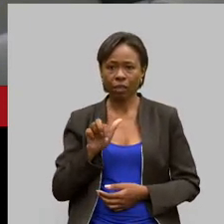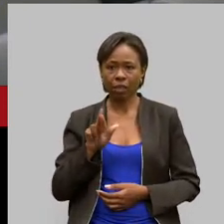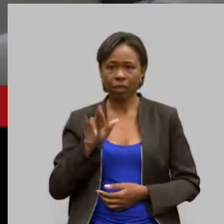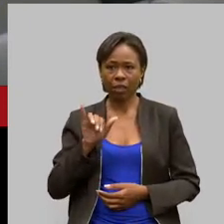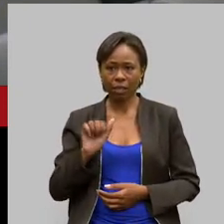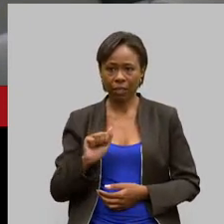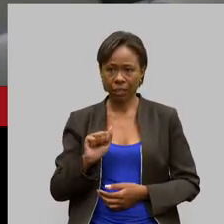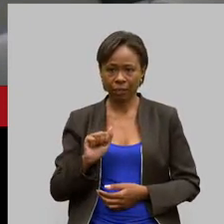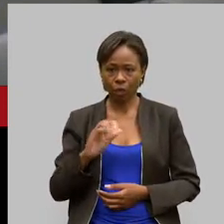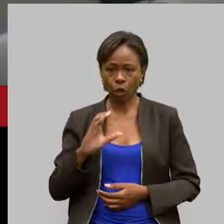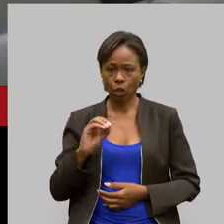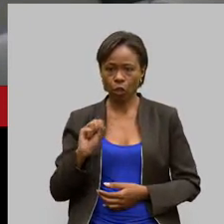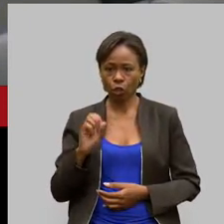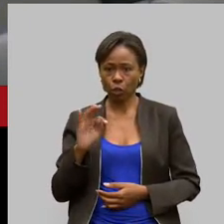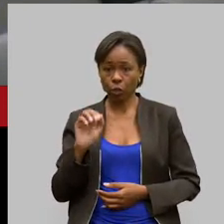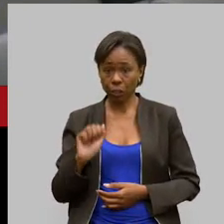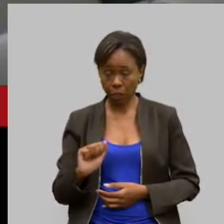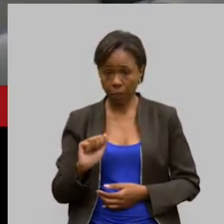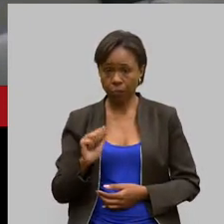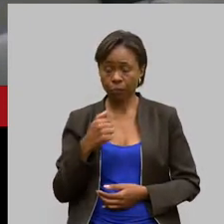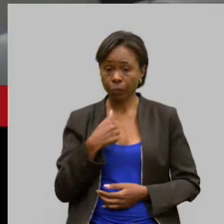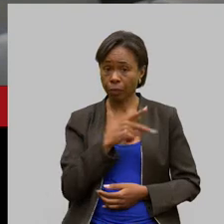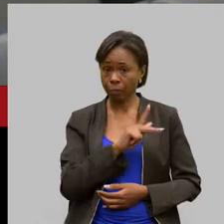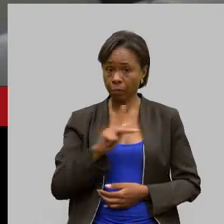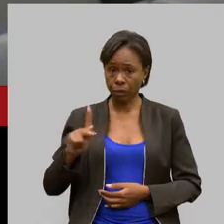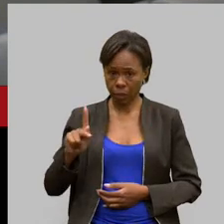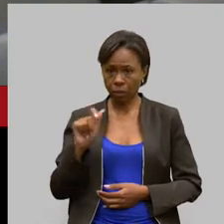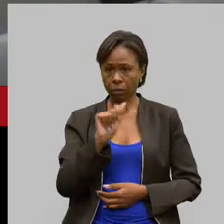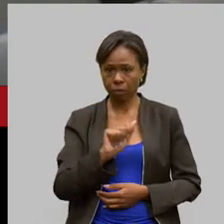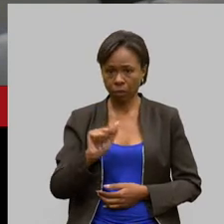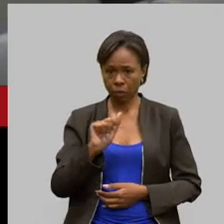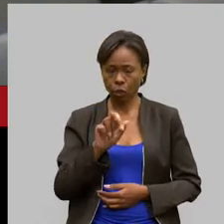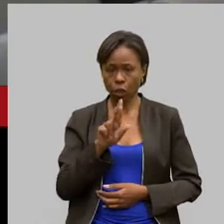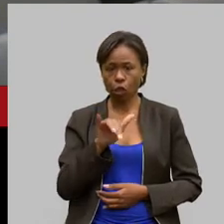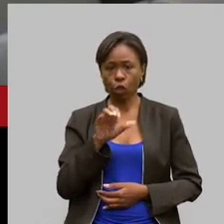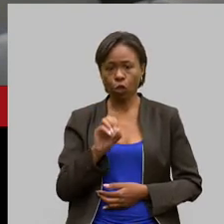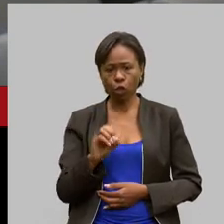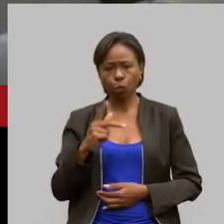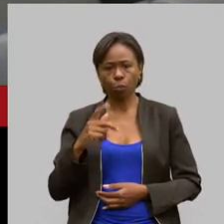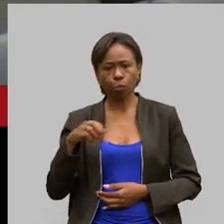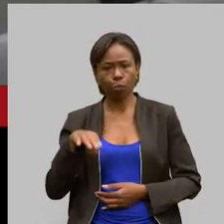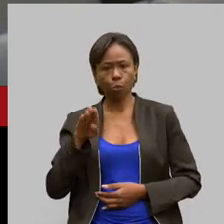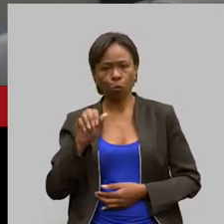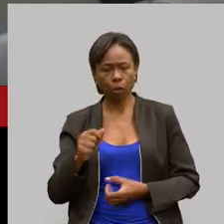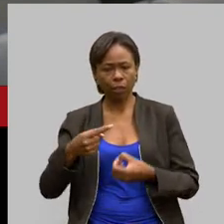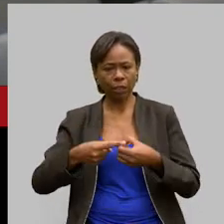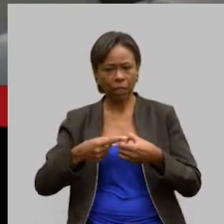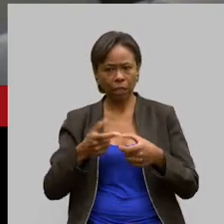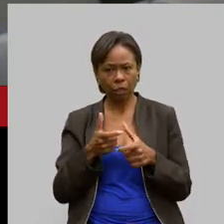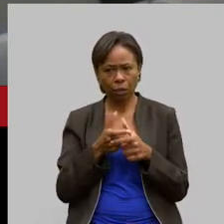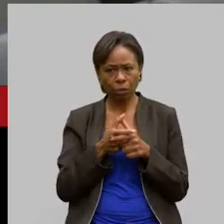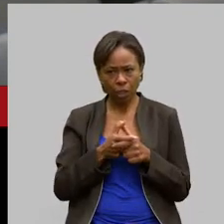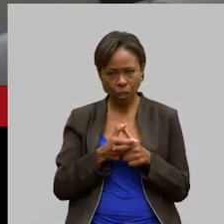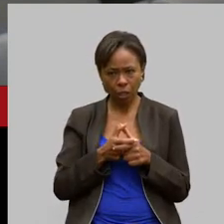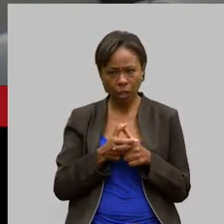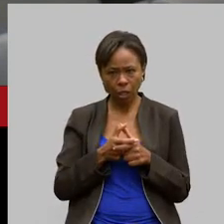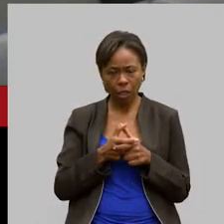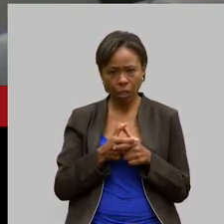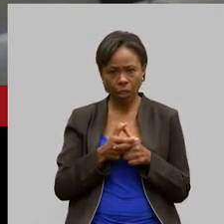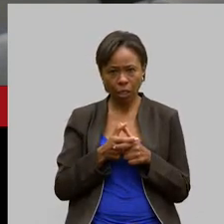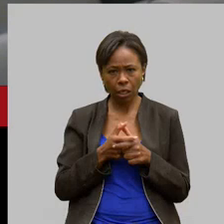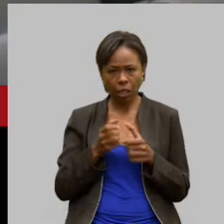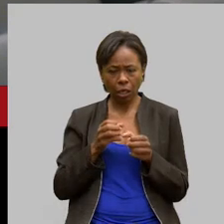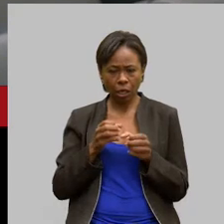disse sou presidente dessa Associação Rio Pomba é uma cidade considerada pequena aqui da região da Zona da